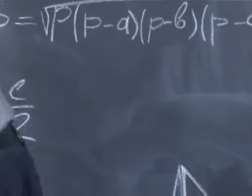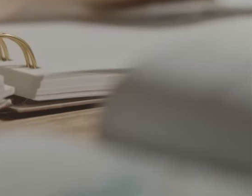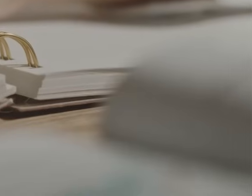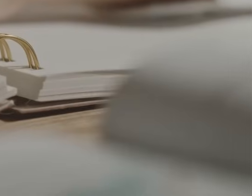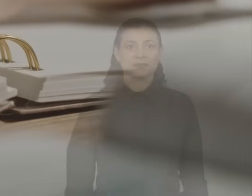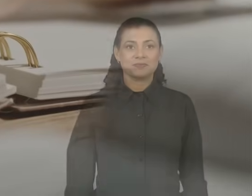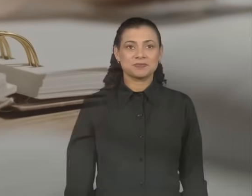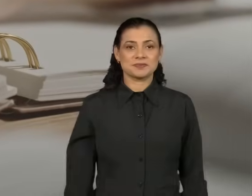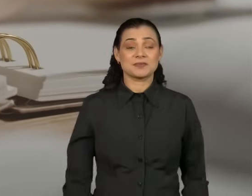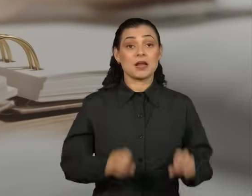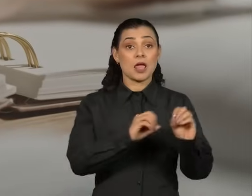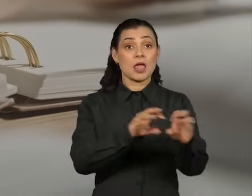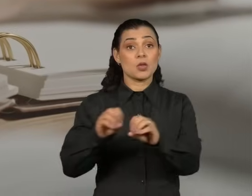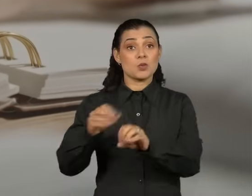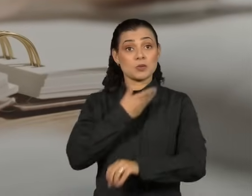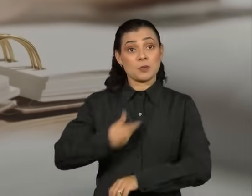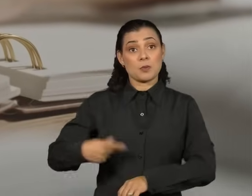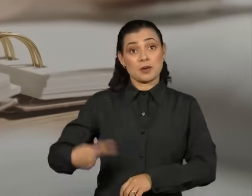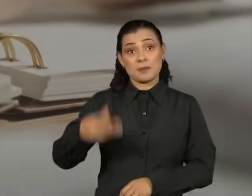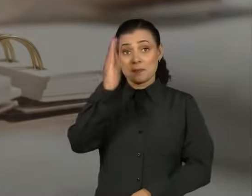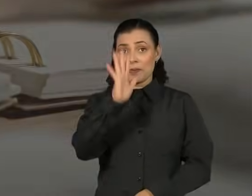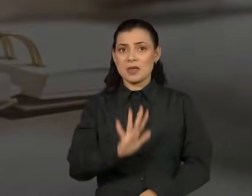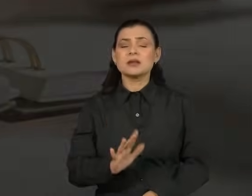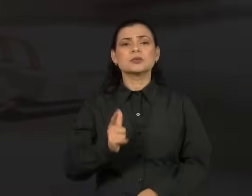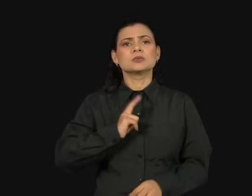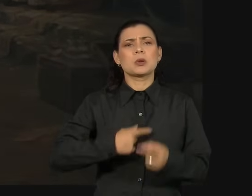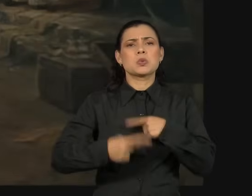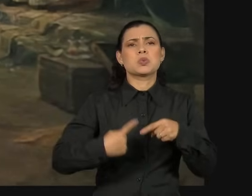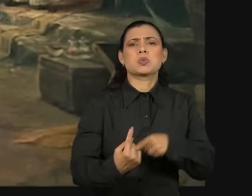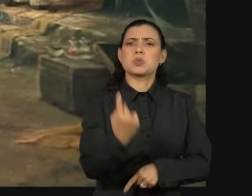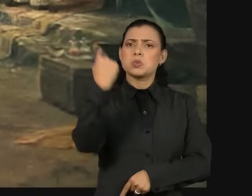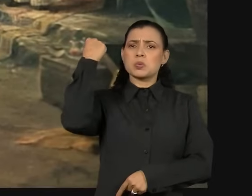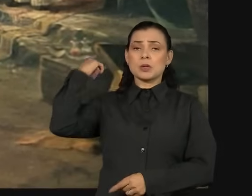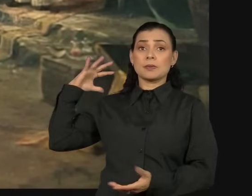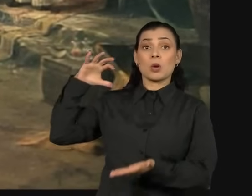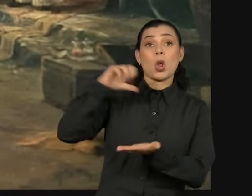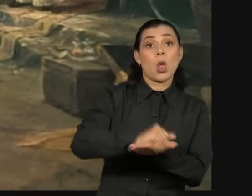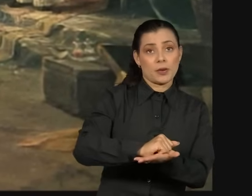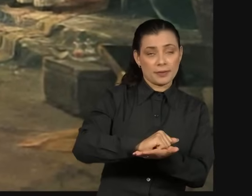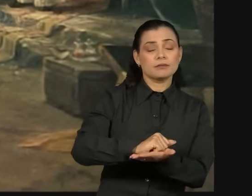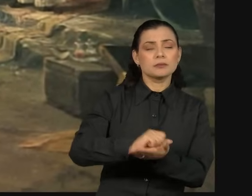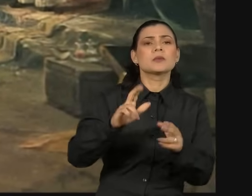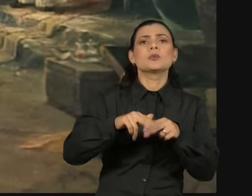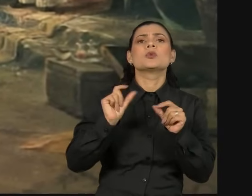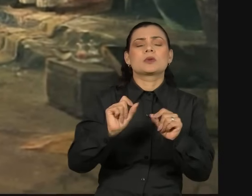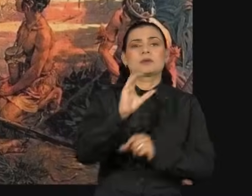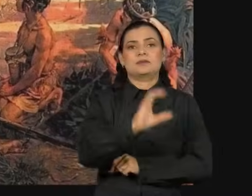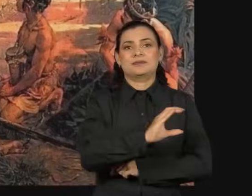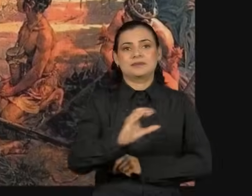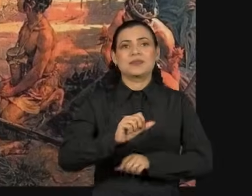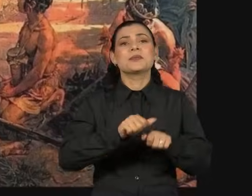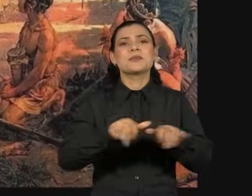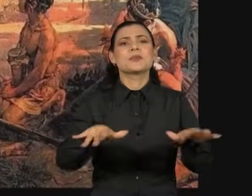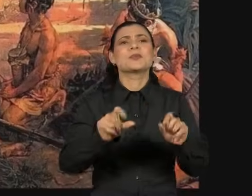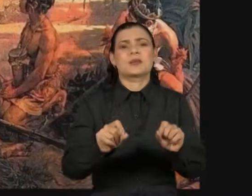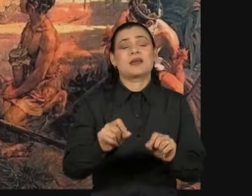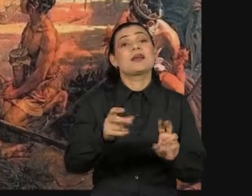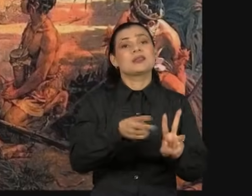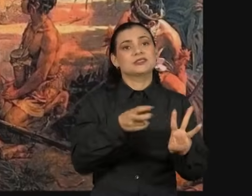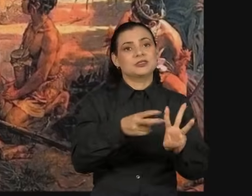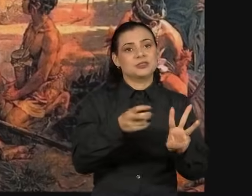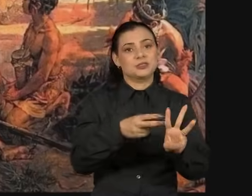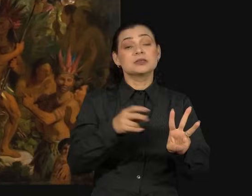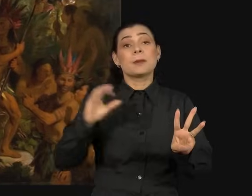A educação pública no Brasil tem suas raízes no período colonial, com a catequização dos indígenas pelos